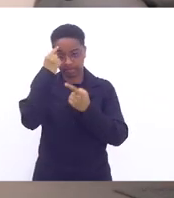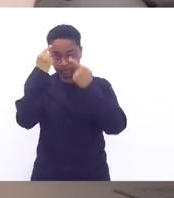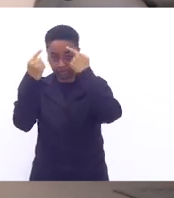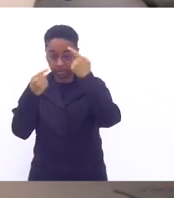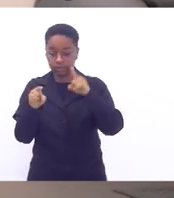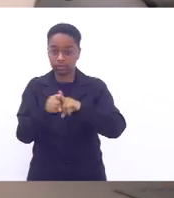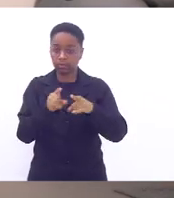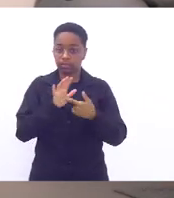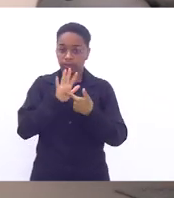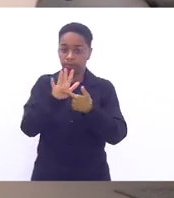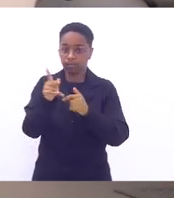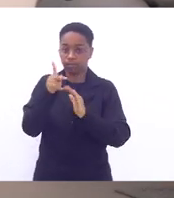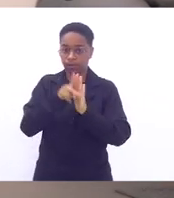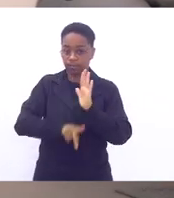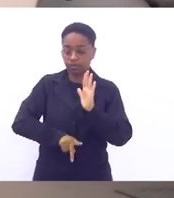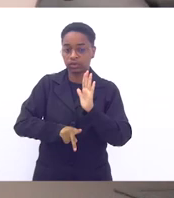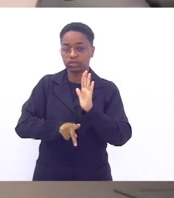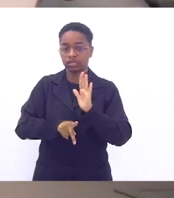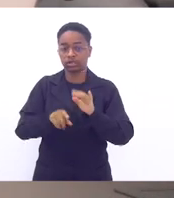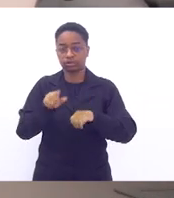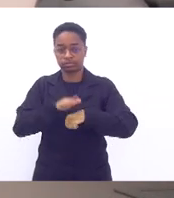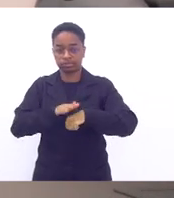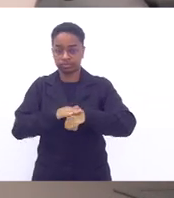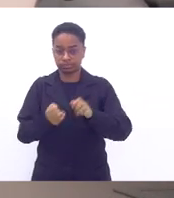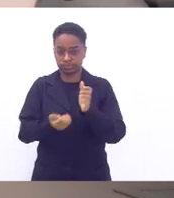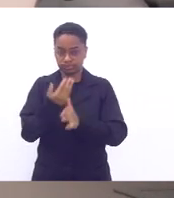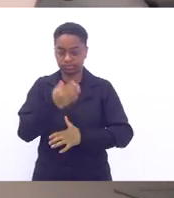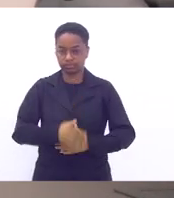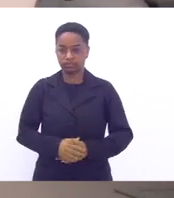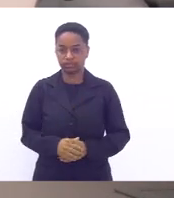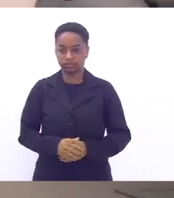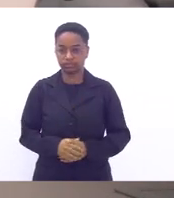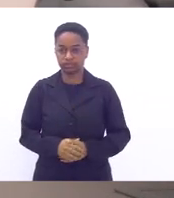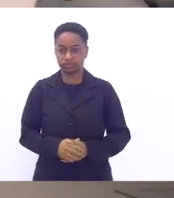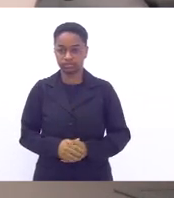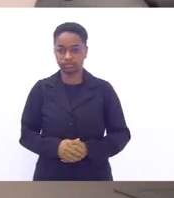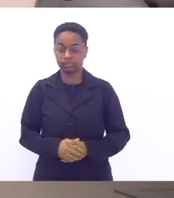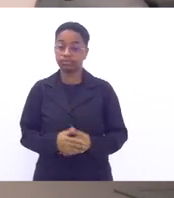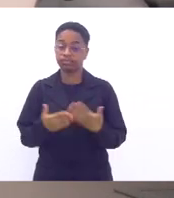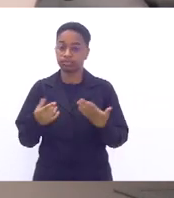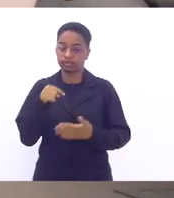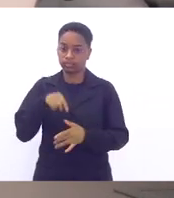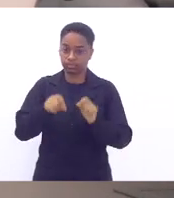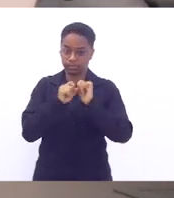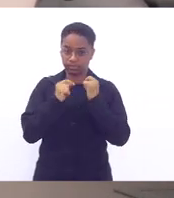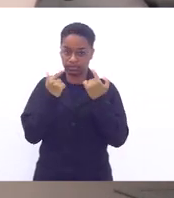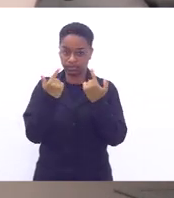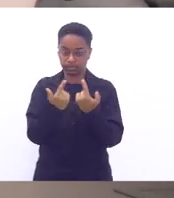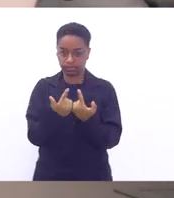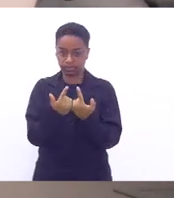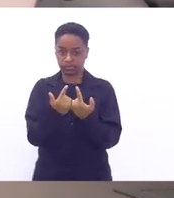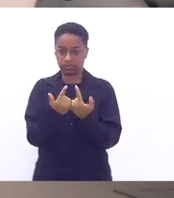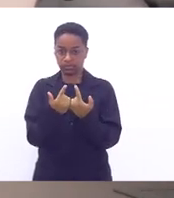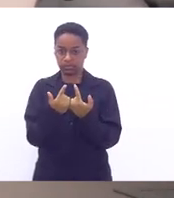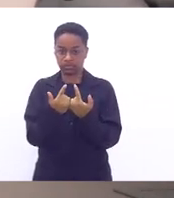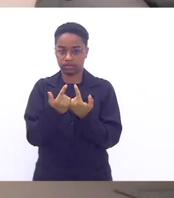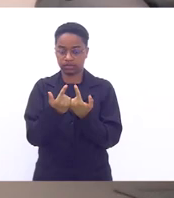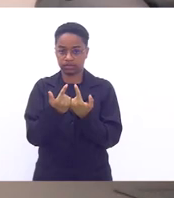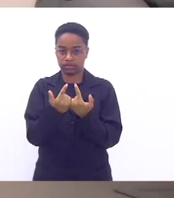apresentam como projetos de sua autoria e aqui na alerj né a